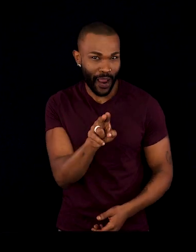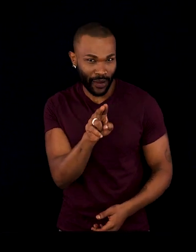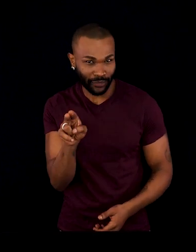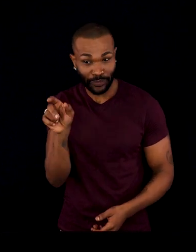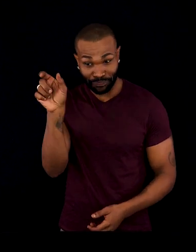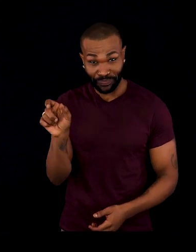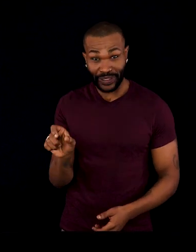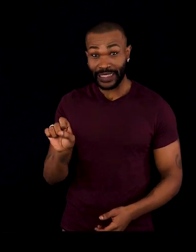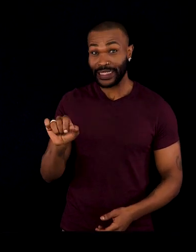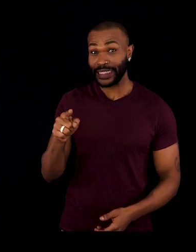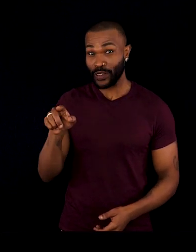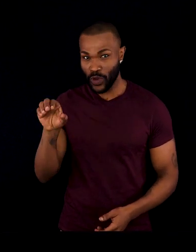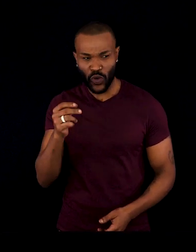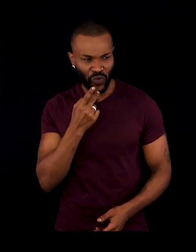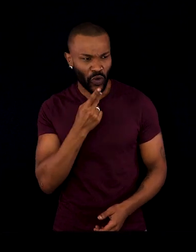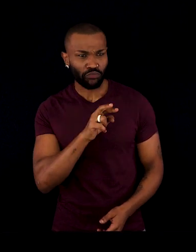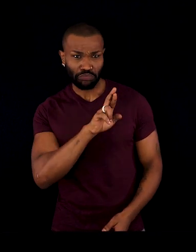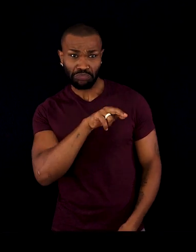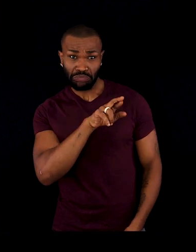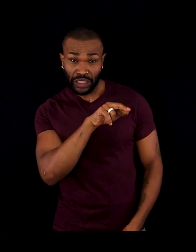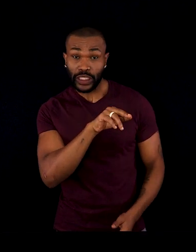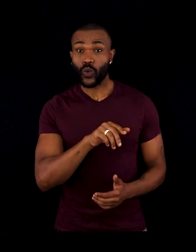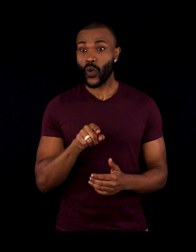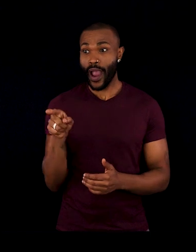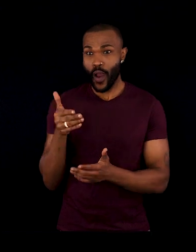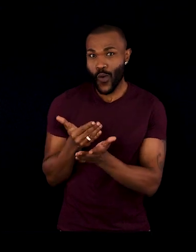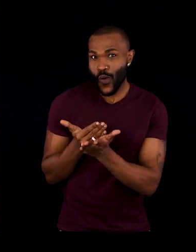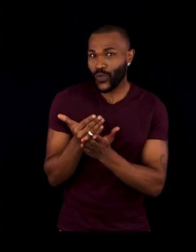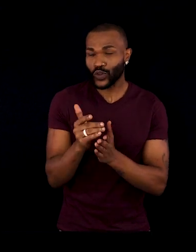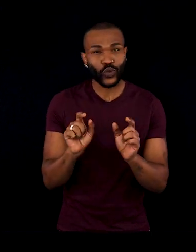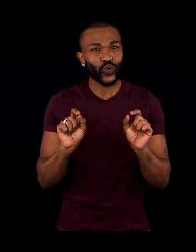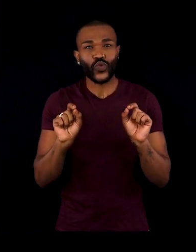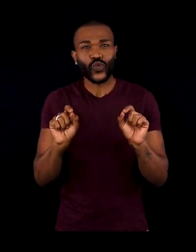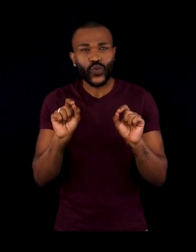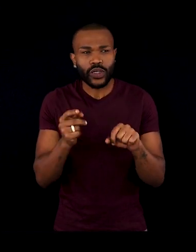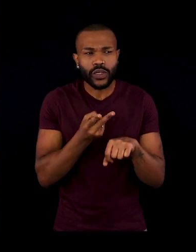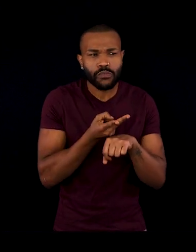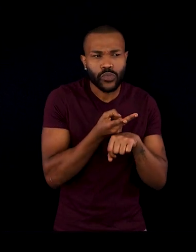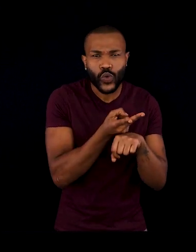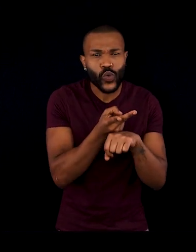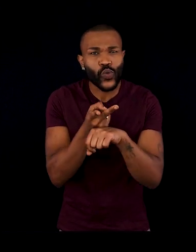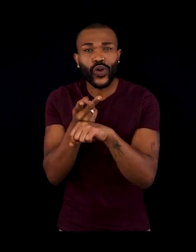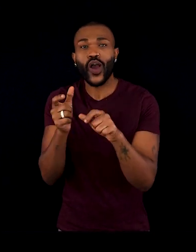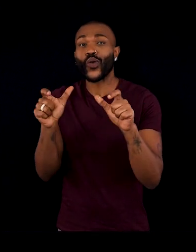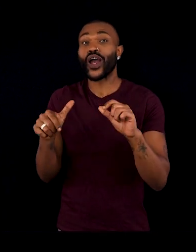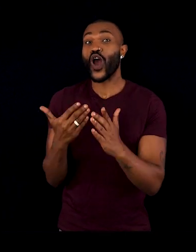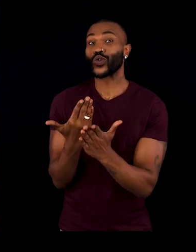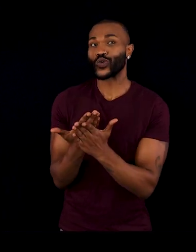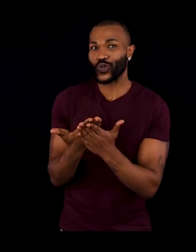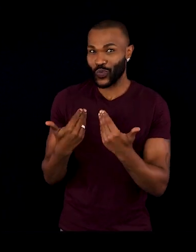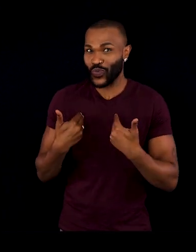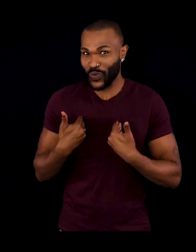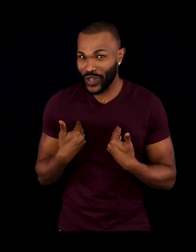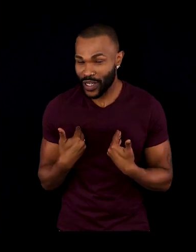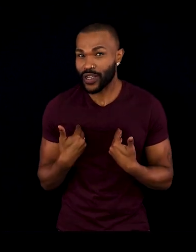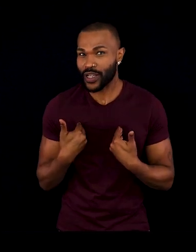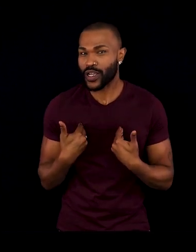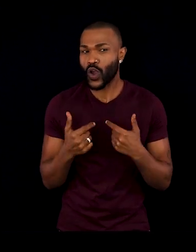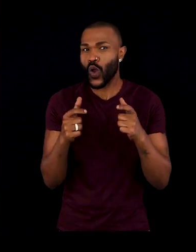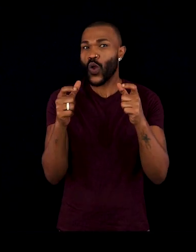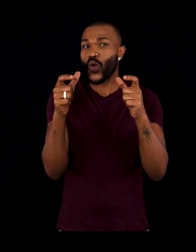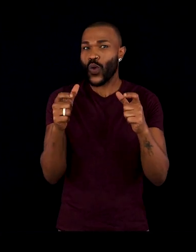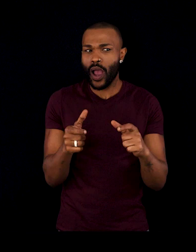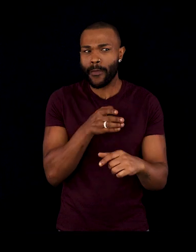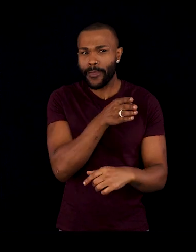tinha vocação e começou a procurar seminários para mim nos locais aqui perto de